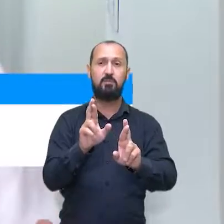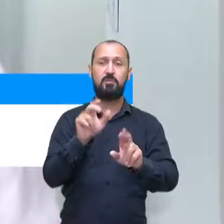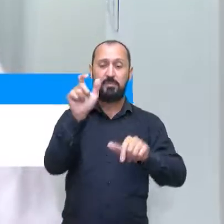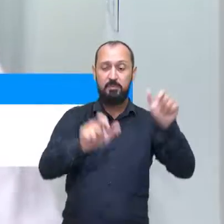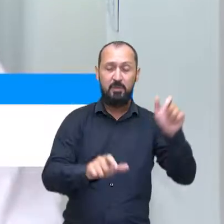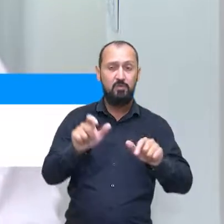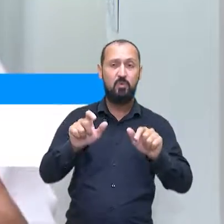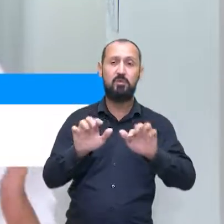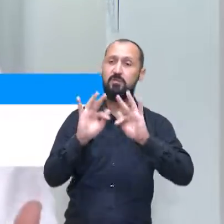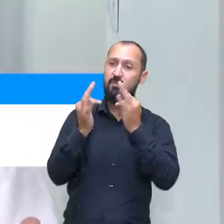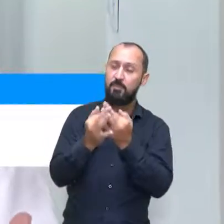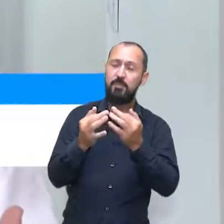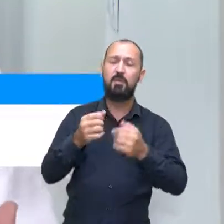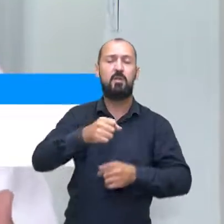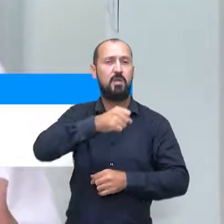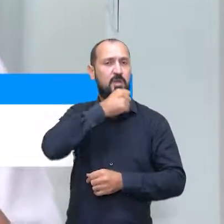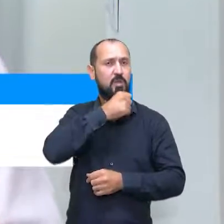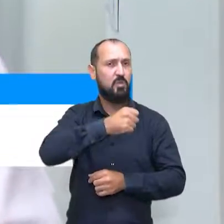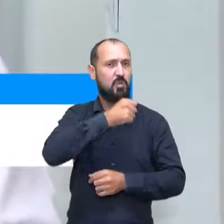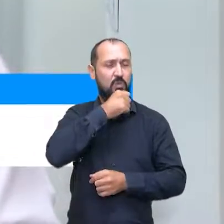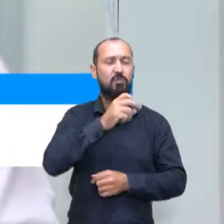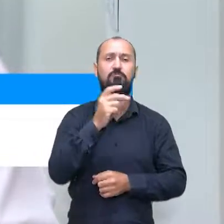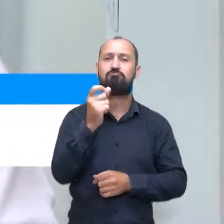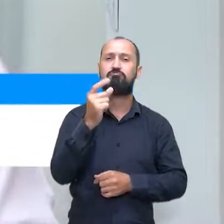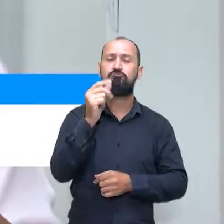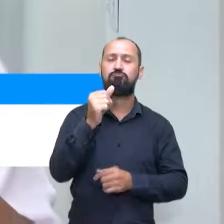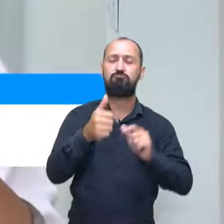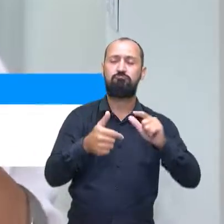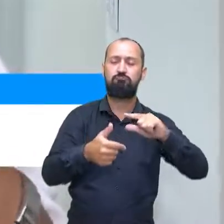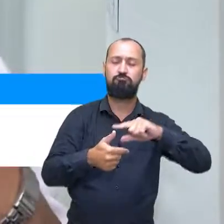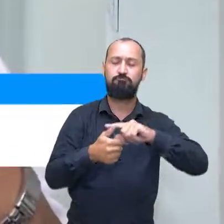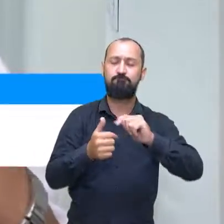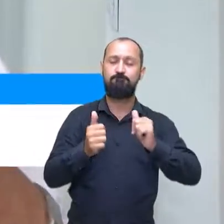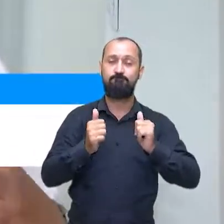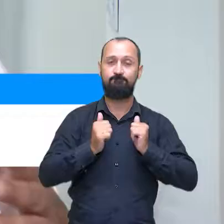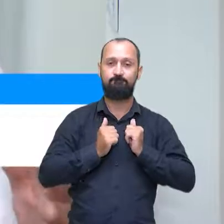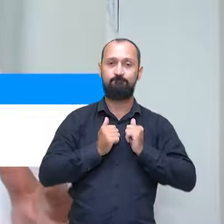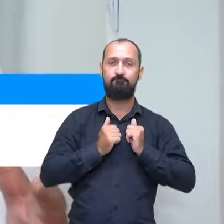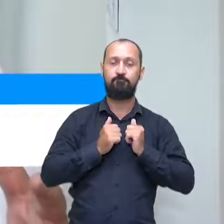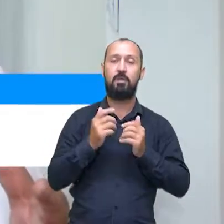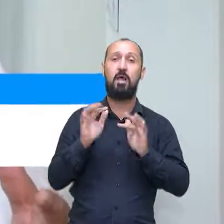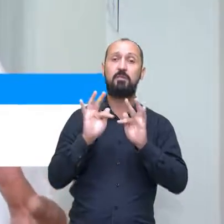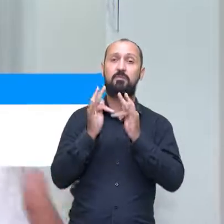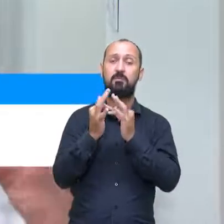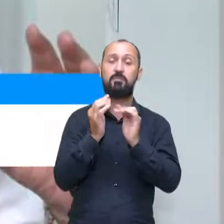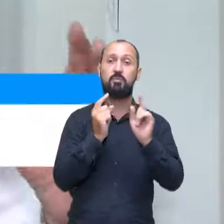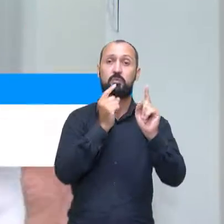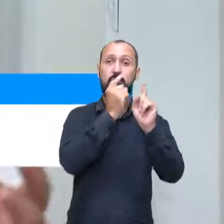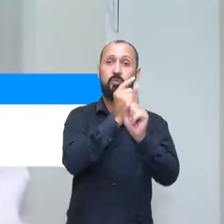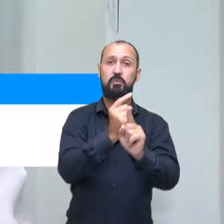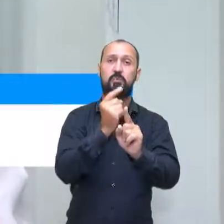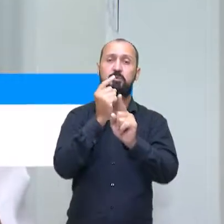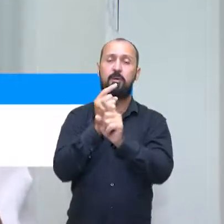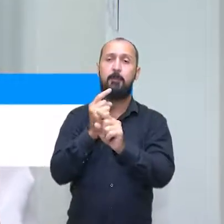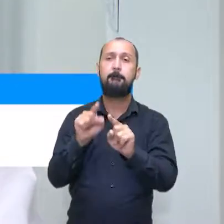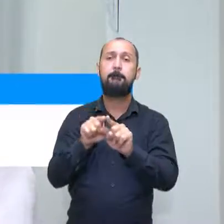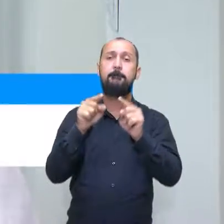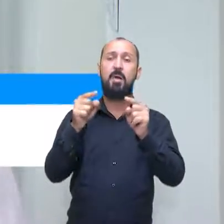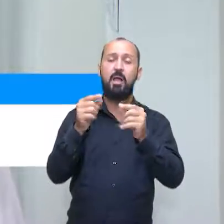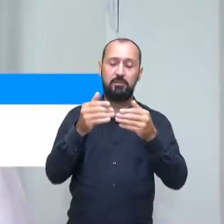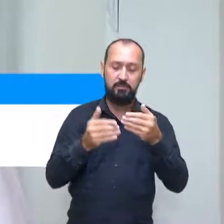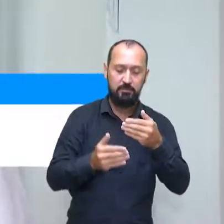entre as pessoas, entre as famílias. Sobretudo os idosos ficaram muito tempo isolados, as famílias estão